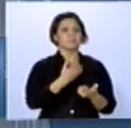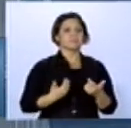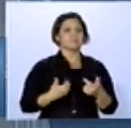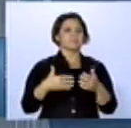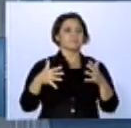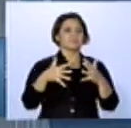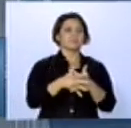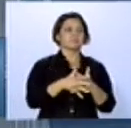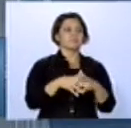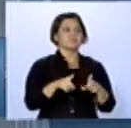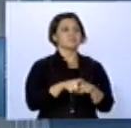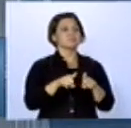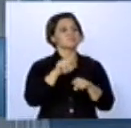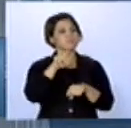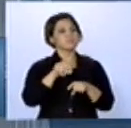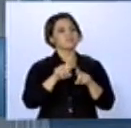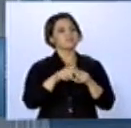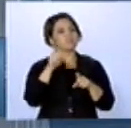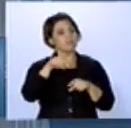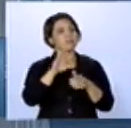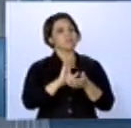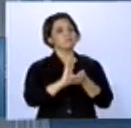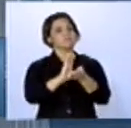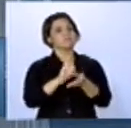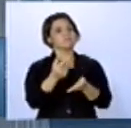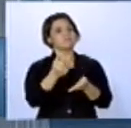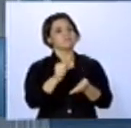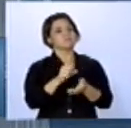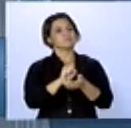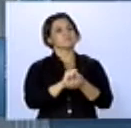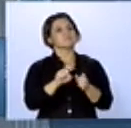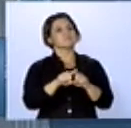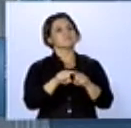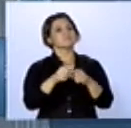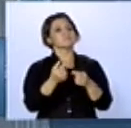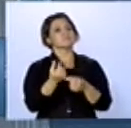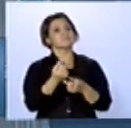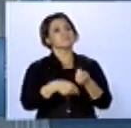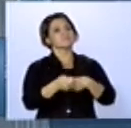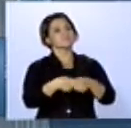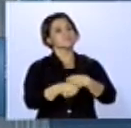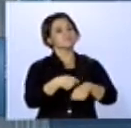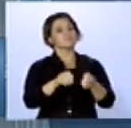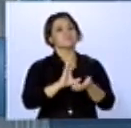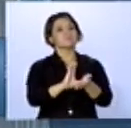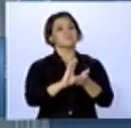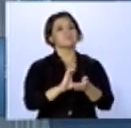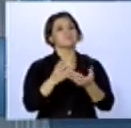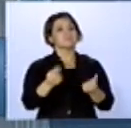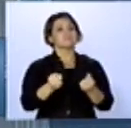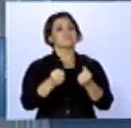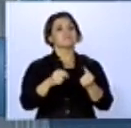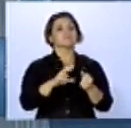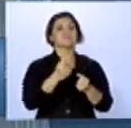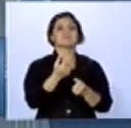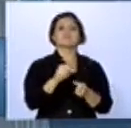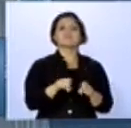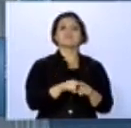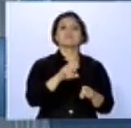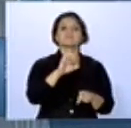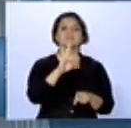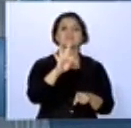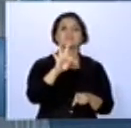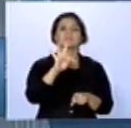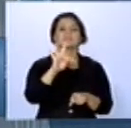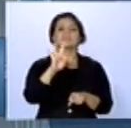como um sistema de financiamento auxiliar de um sistema de regulação do financiamento Então os TSE